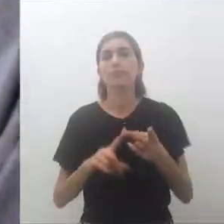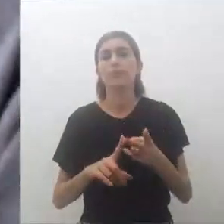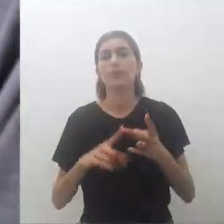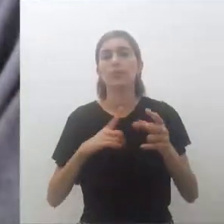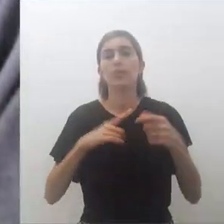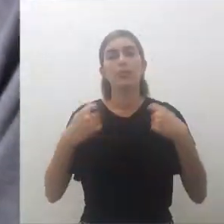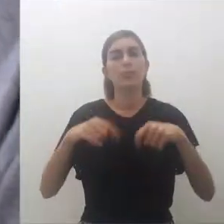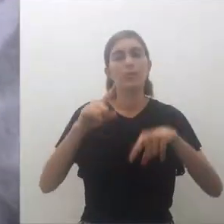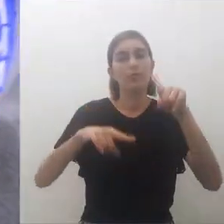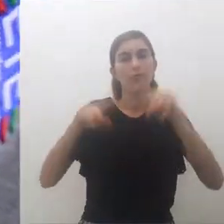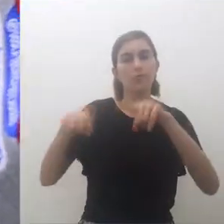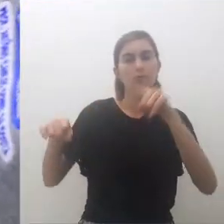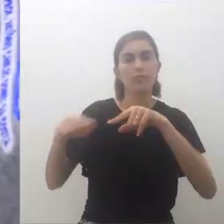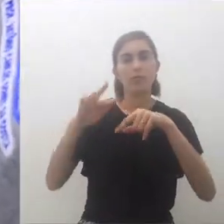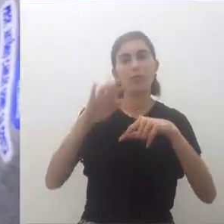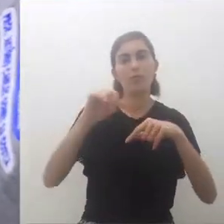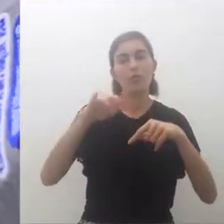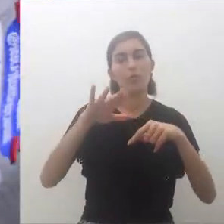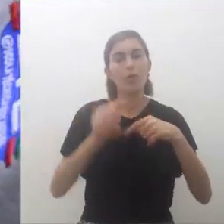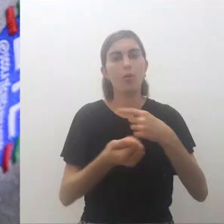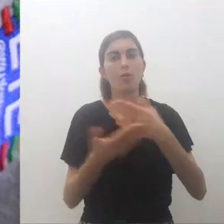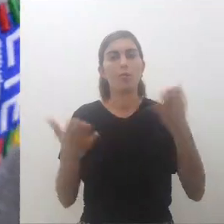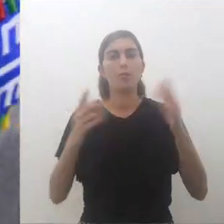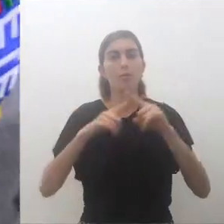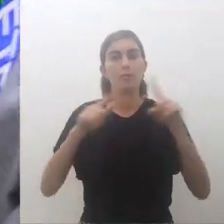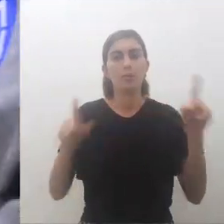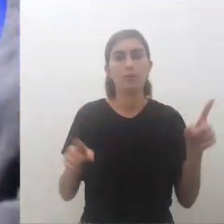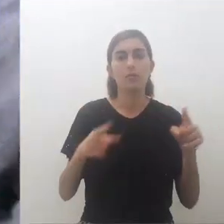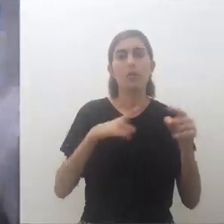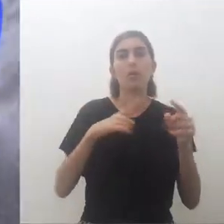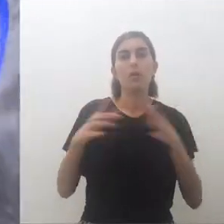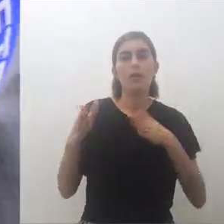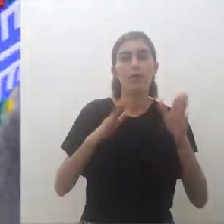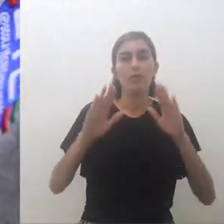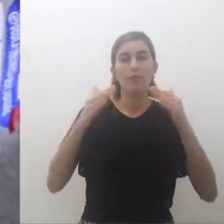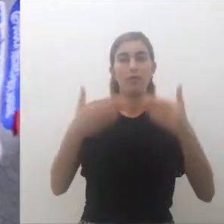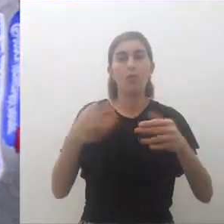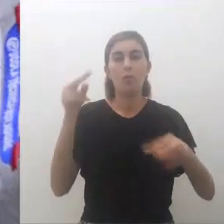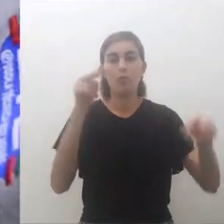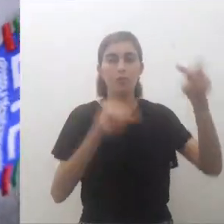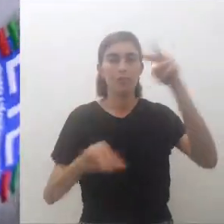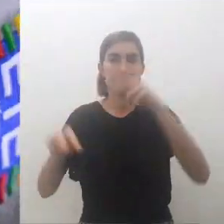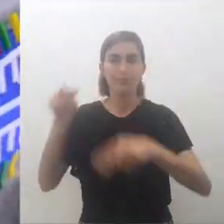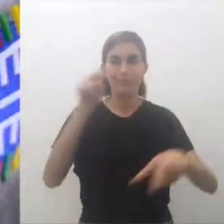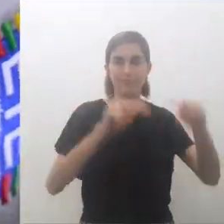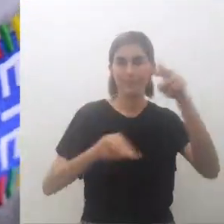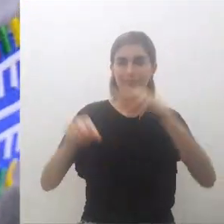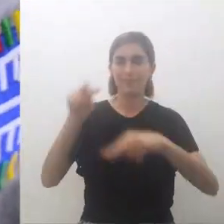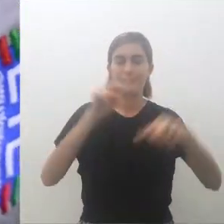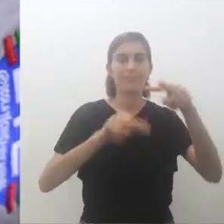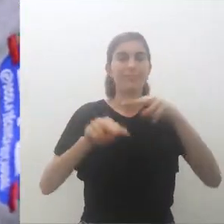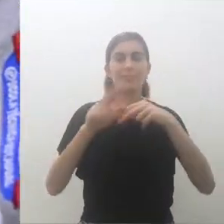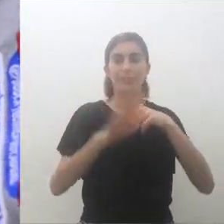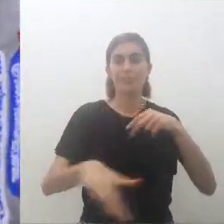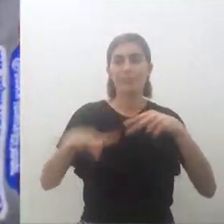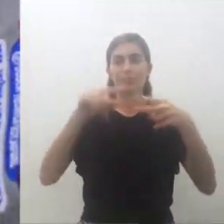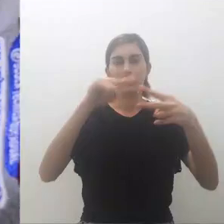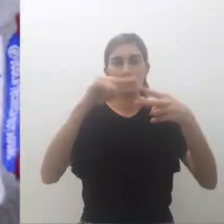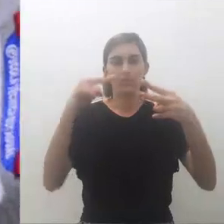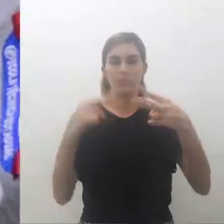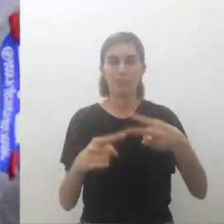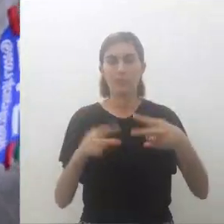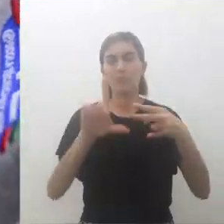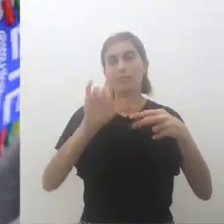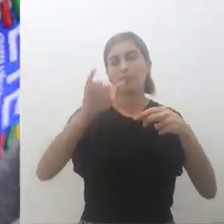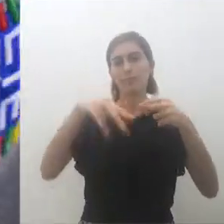devido à variedade de forma, mas ao mesmo tempo tem um foco do olhar sobre essas duas linhas